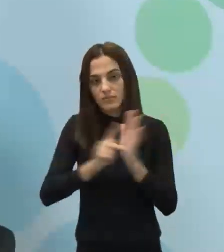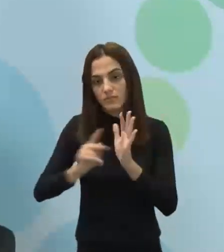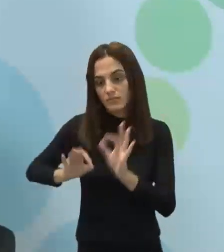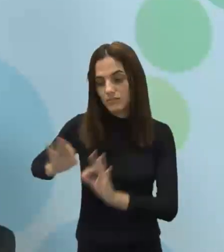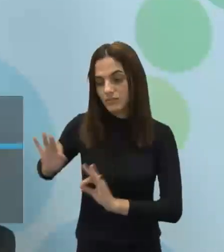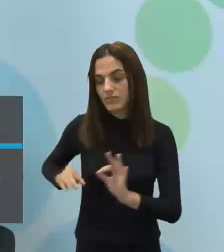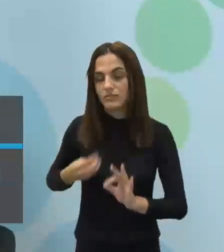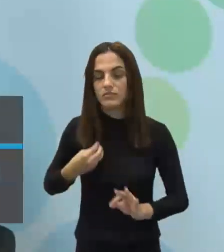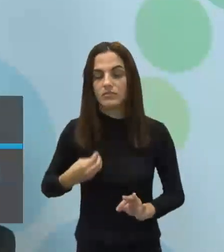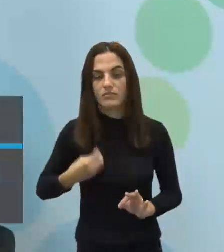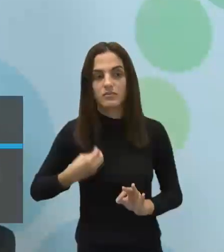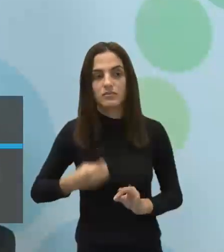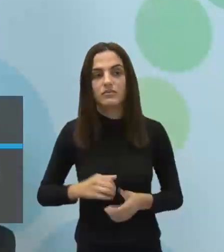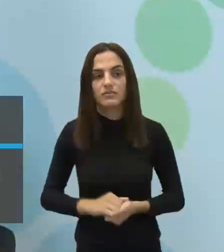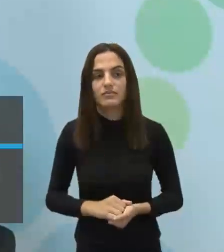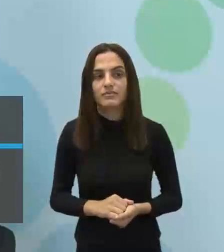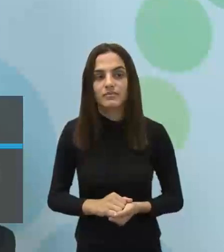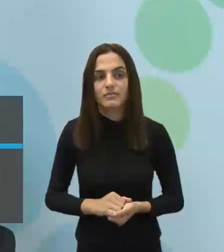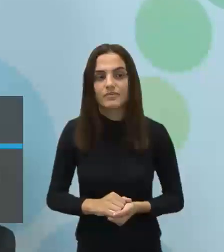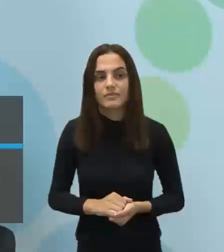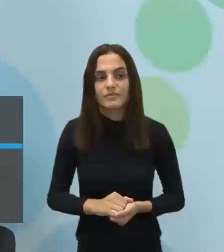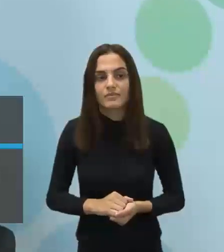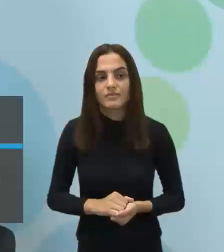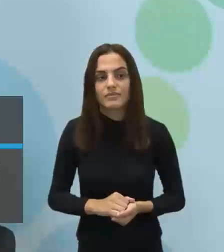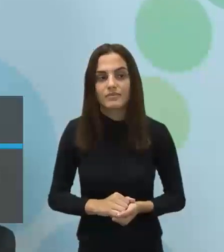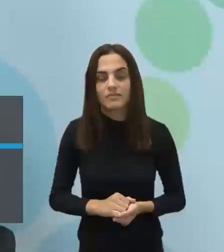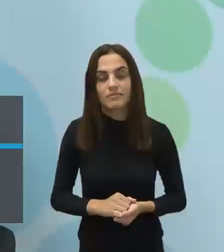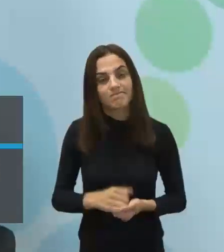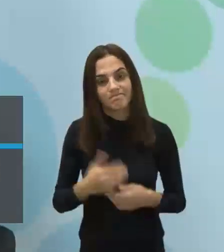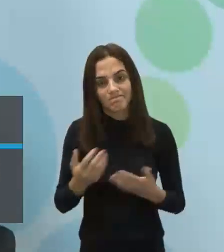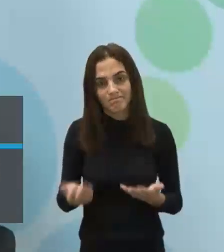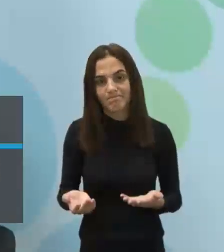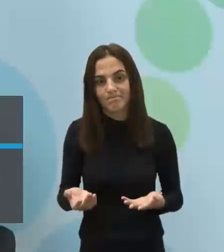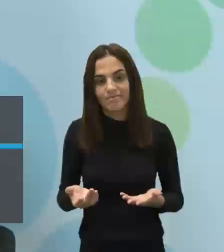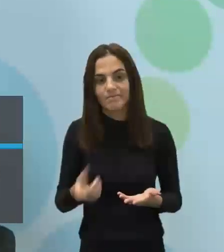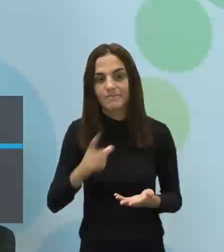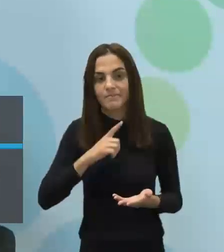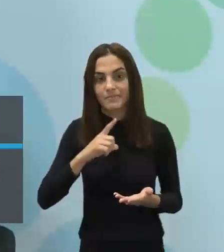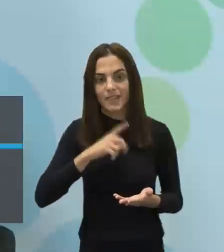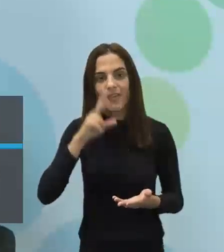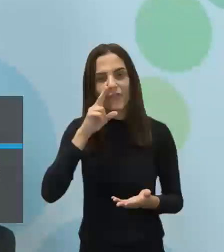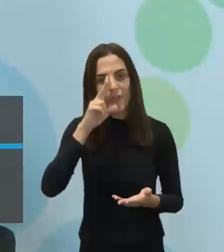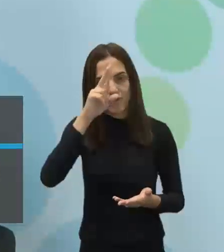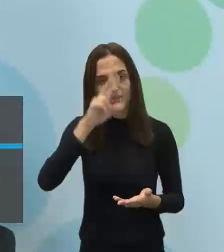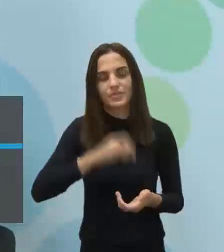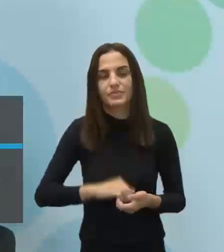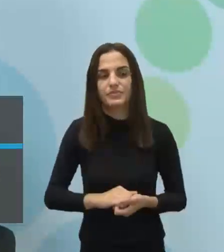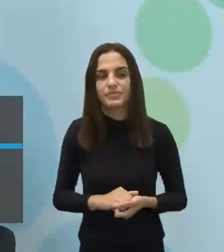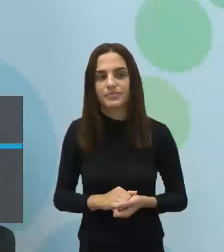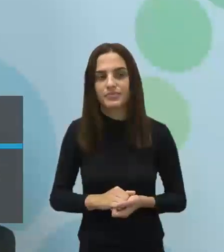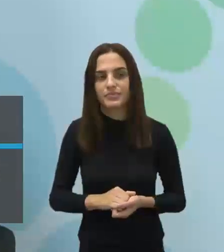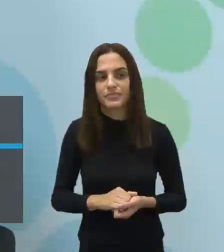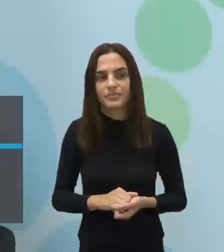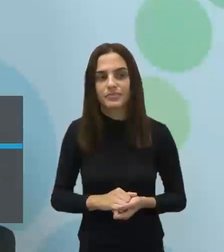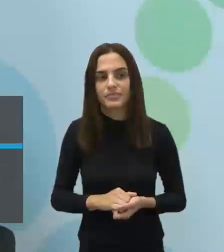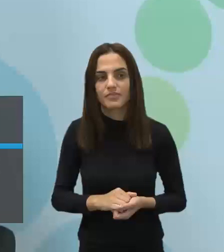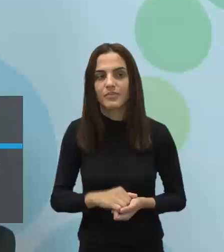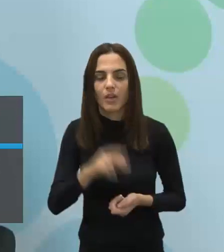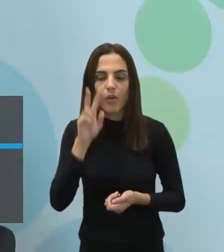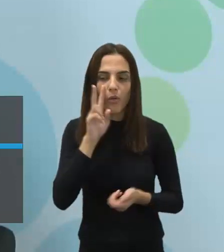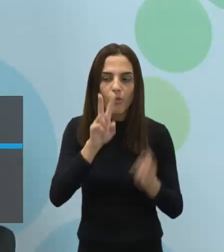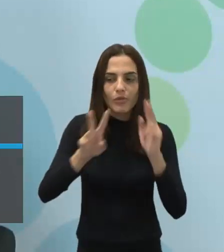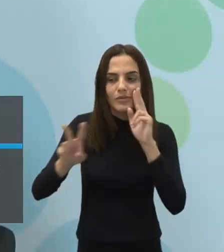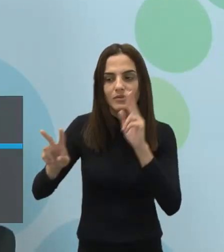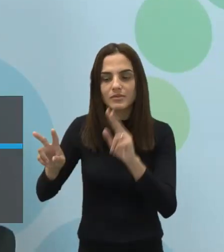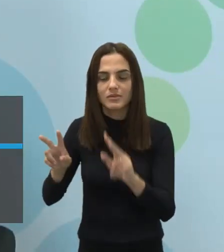vida. E aí a questão da coisificação, ela, vamos dizer assim, ela é muito forte. Então, é um olhar um